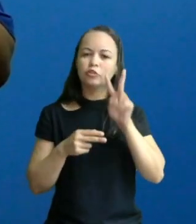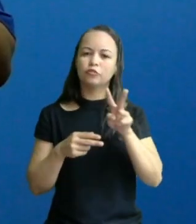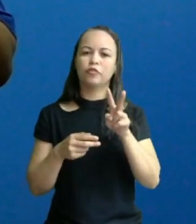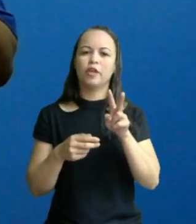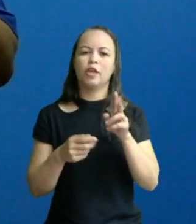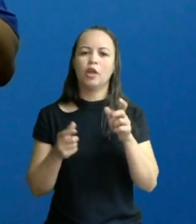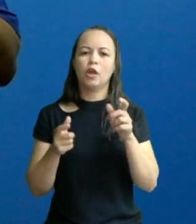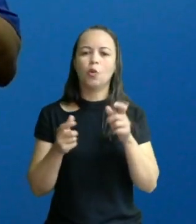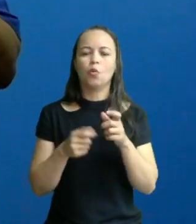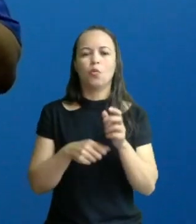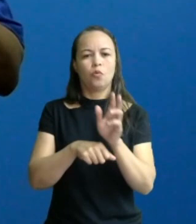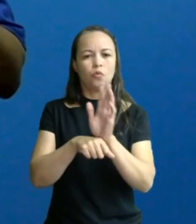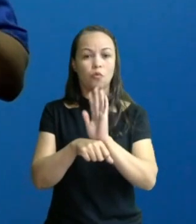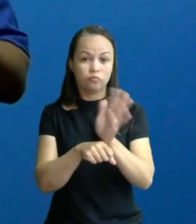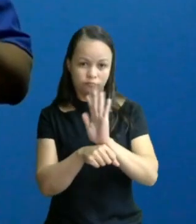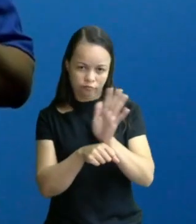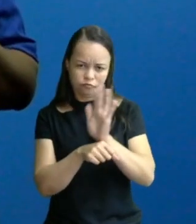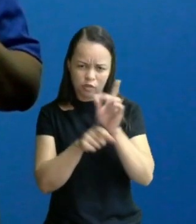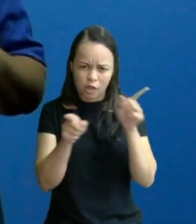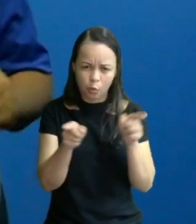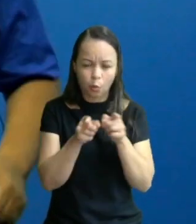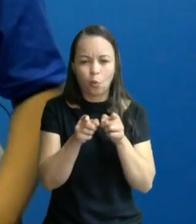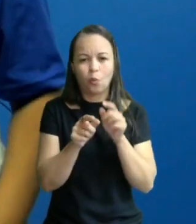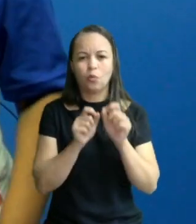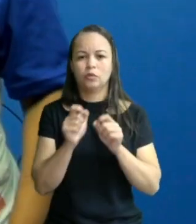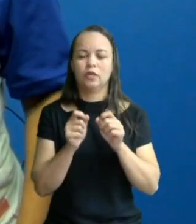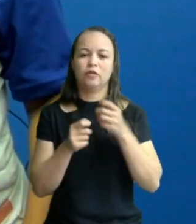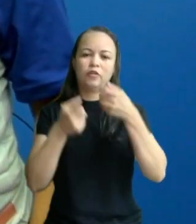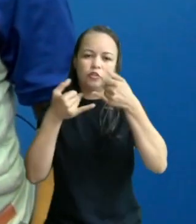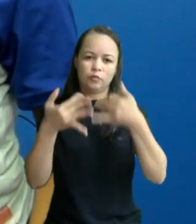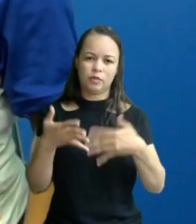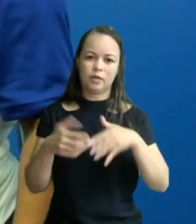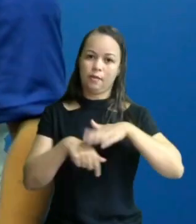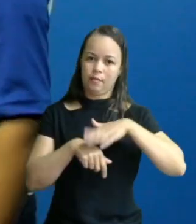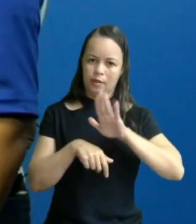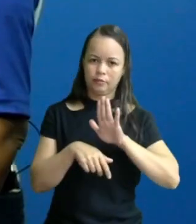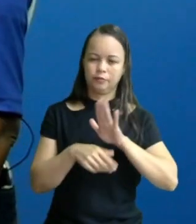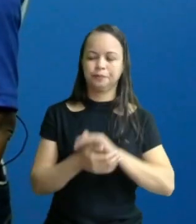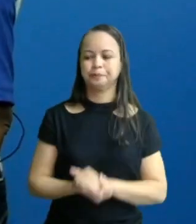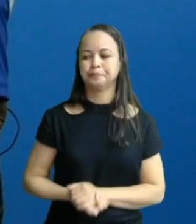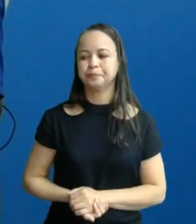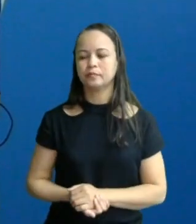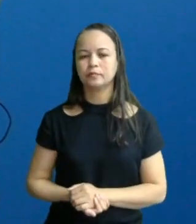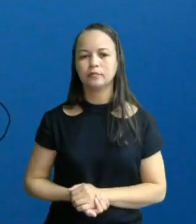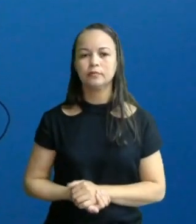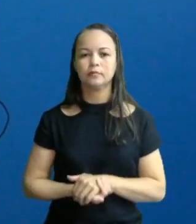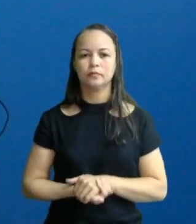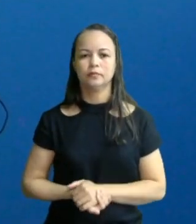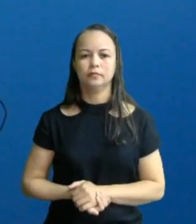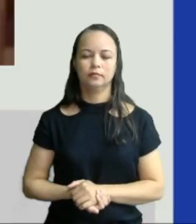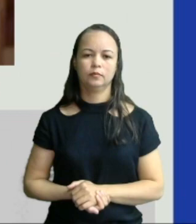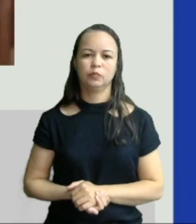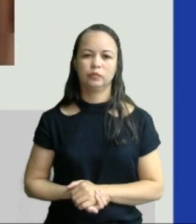de um vídeo que vai falar um pouco mais sobre isso. Vamos ver comigo?